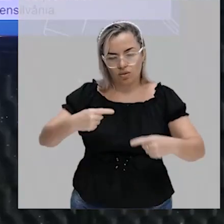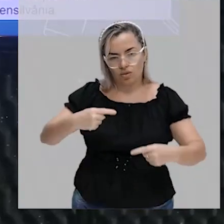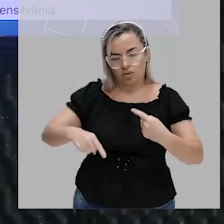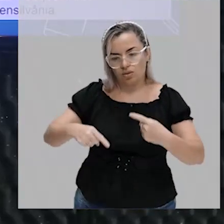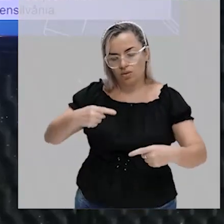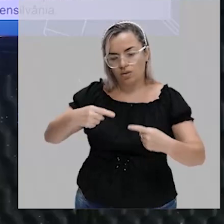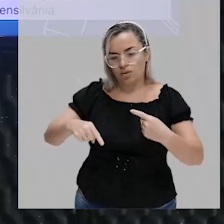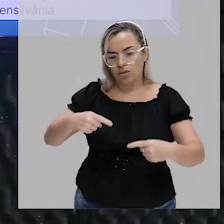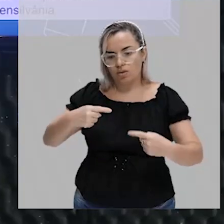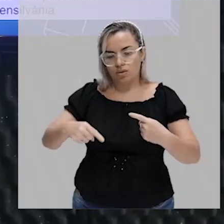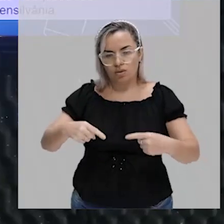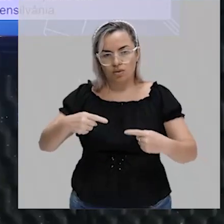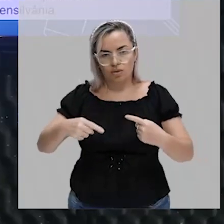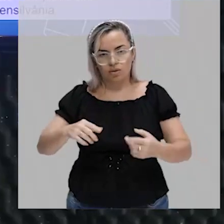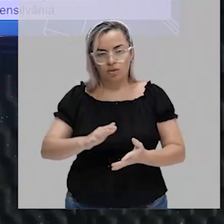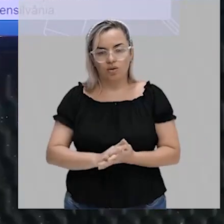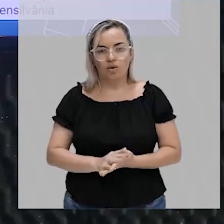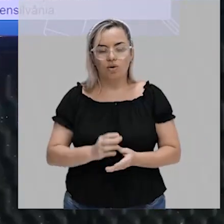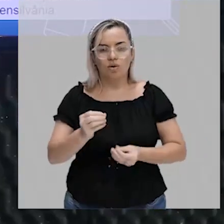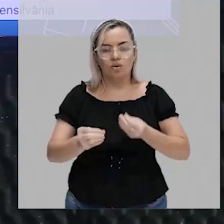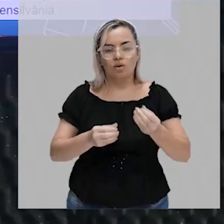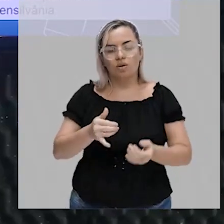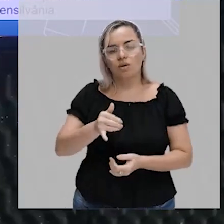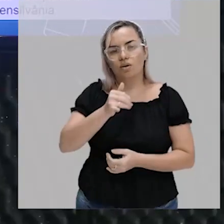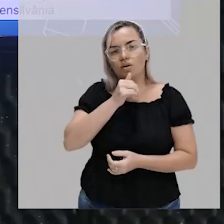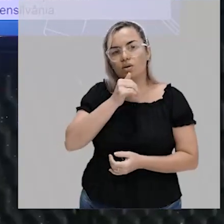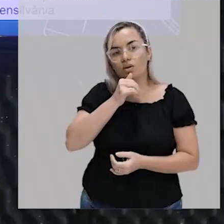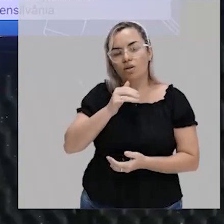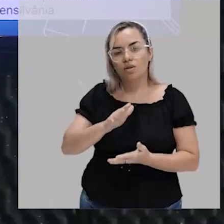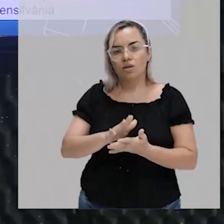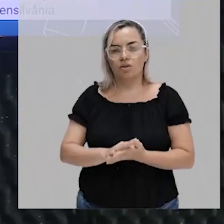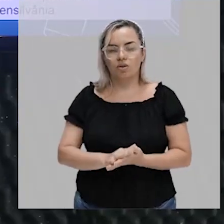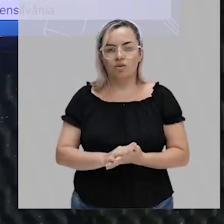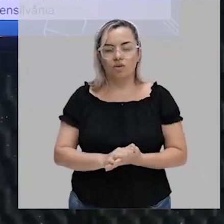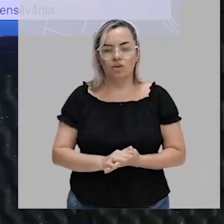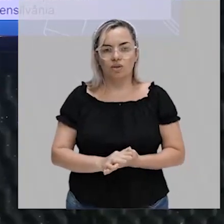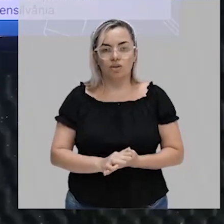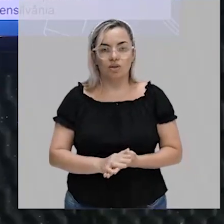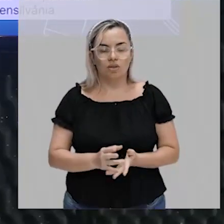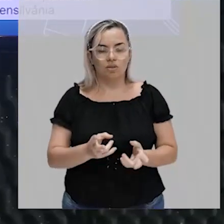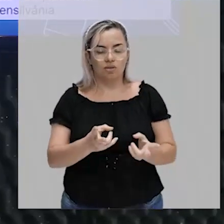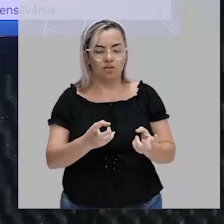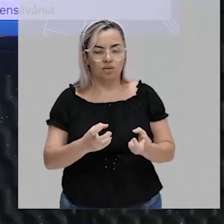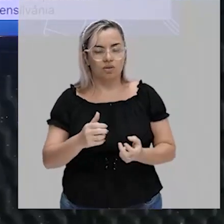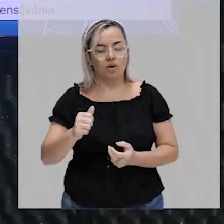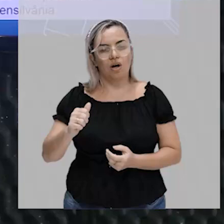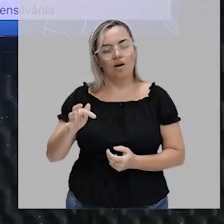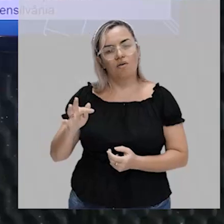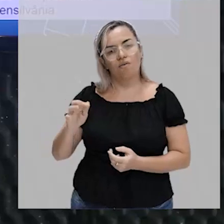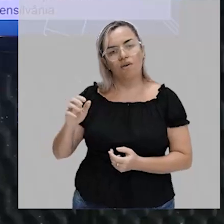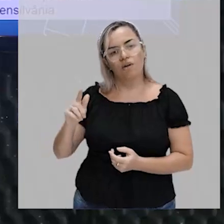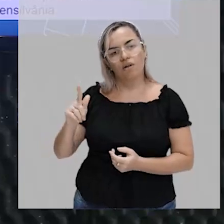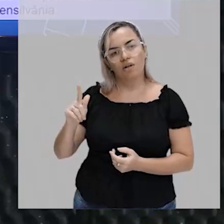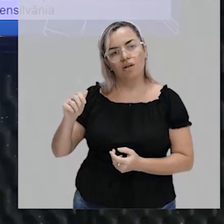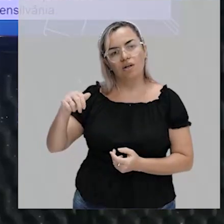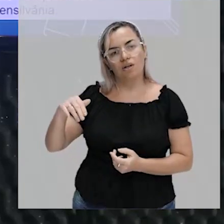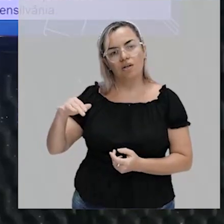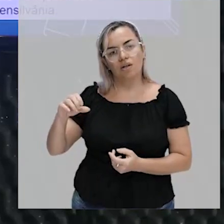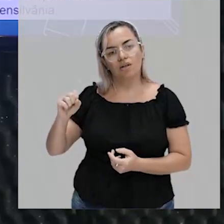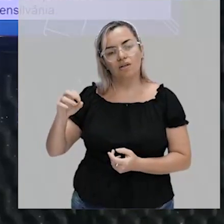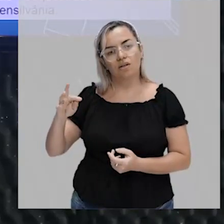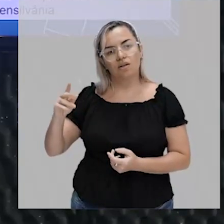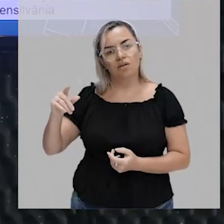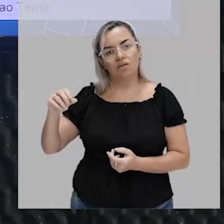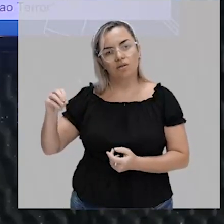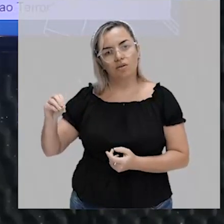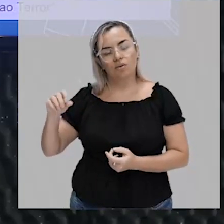saída, né, dos Estados Unidos do Afeganistão, aí tão criticada. Tudo aquilo ali, galera, é fruto disso bem aqui, é fruto da